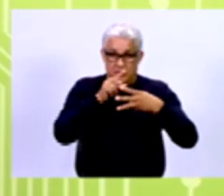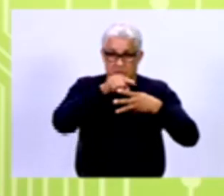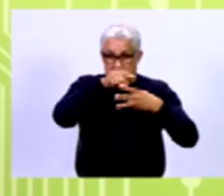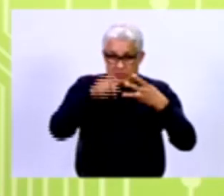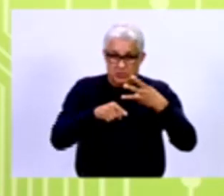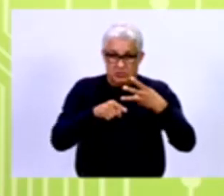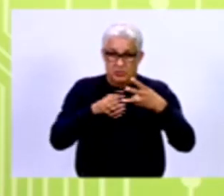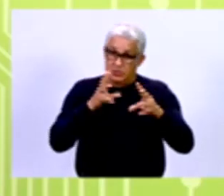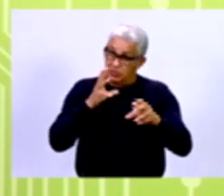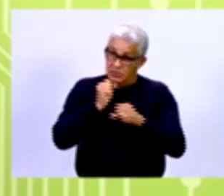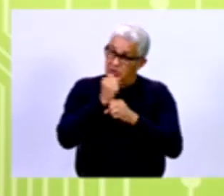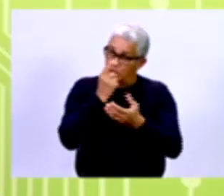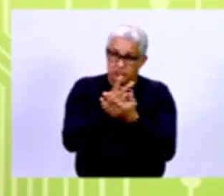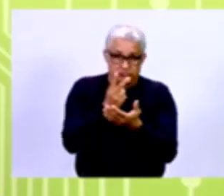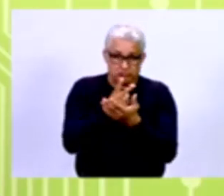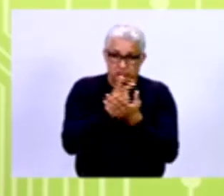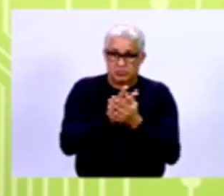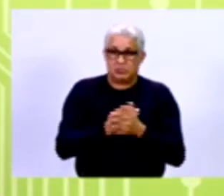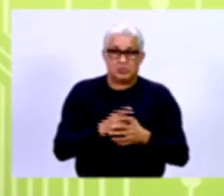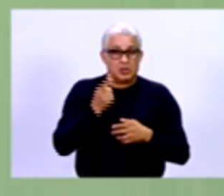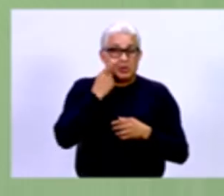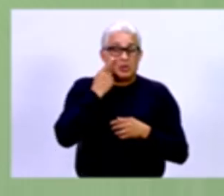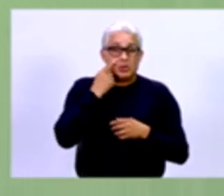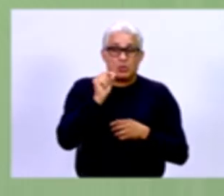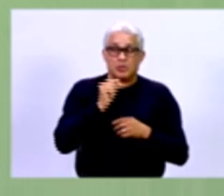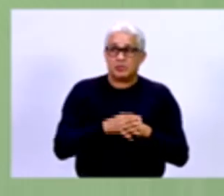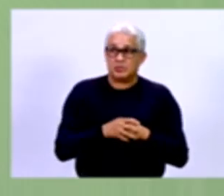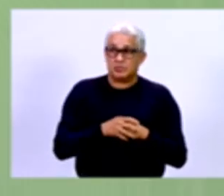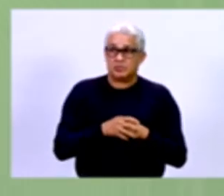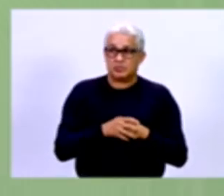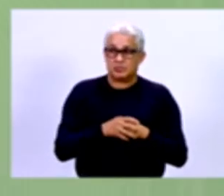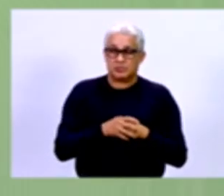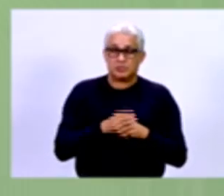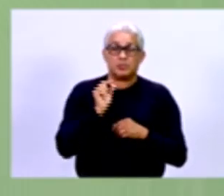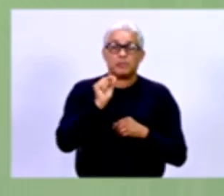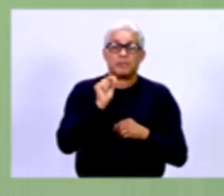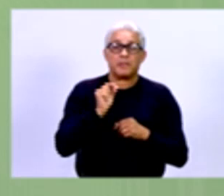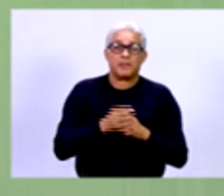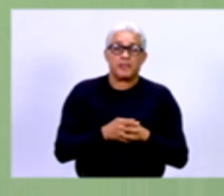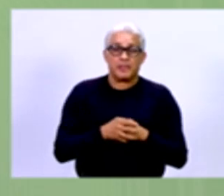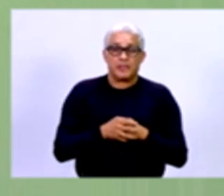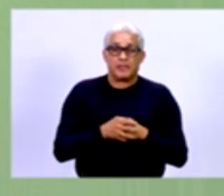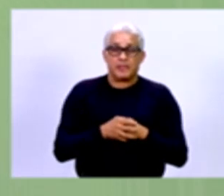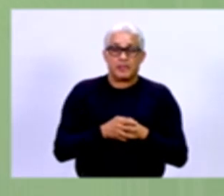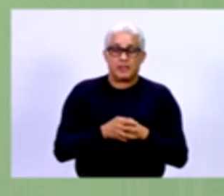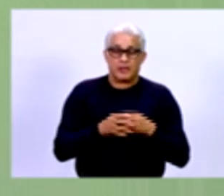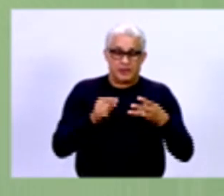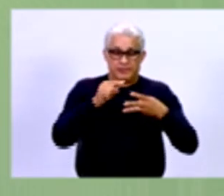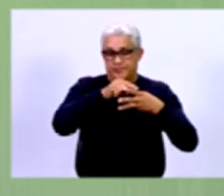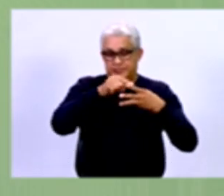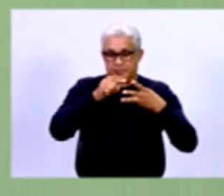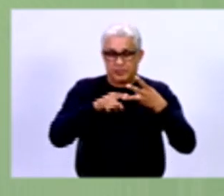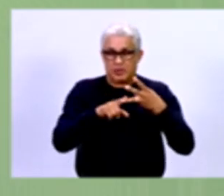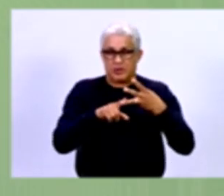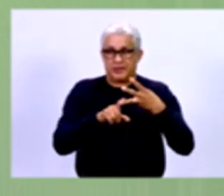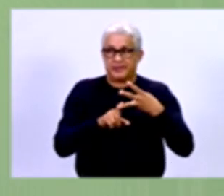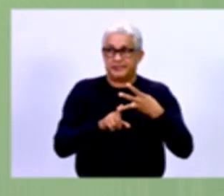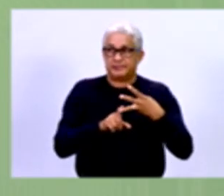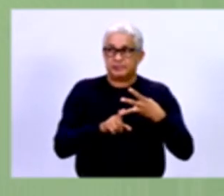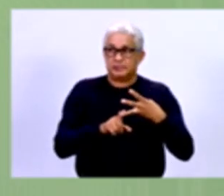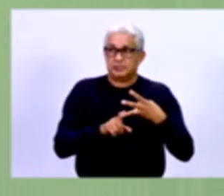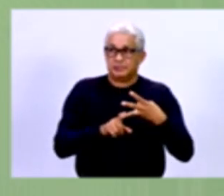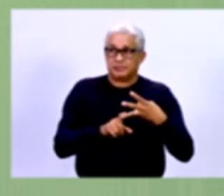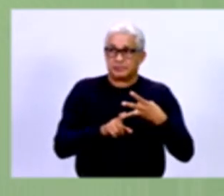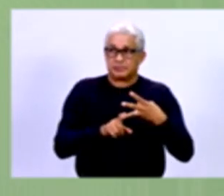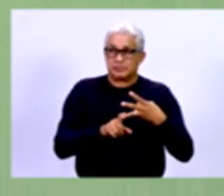Então, vamos ver mais de perto quais são os desdobramentos dessas 3 óticas.